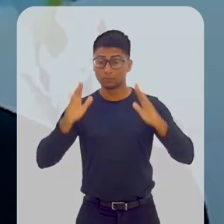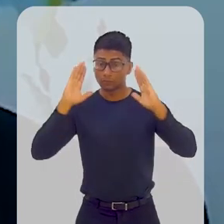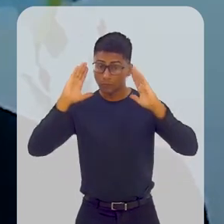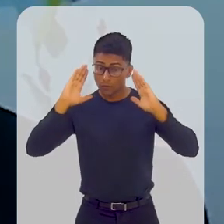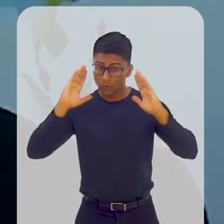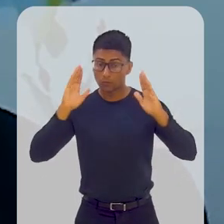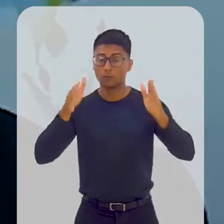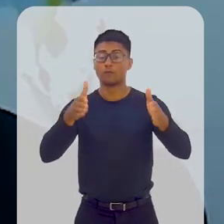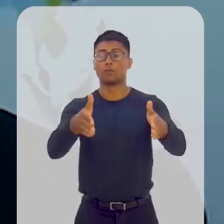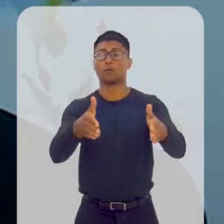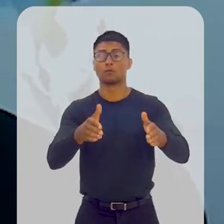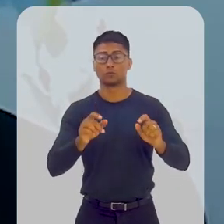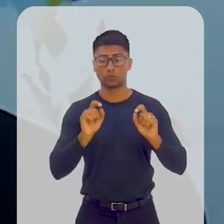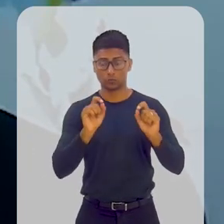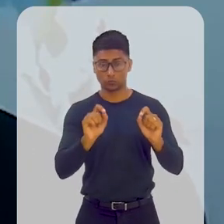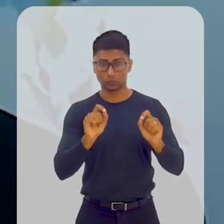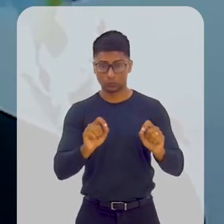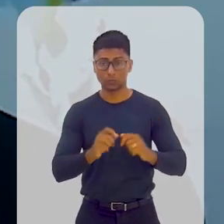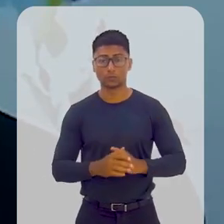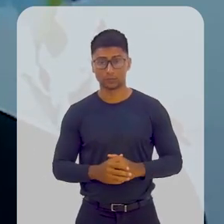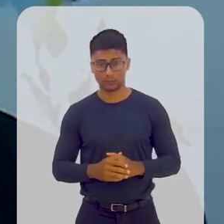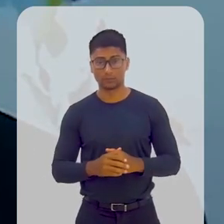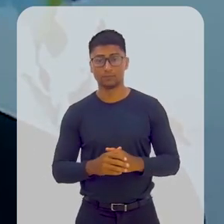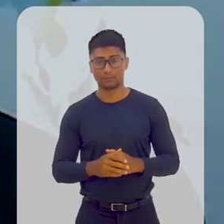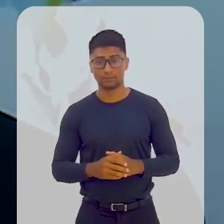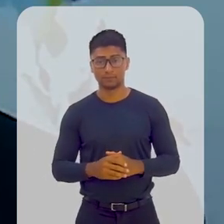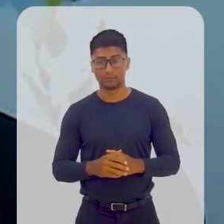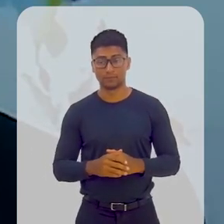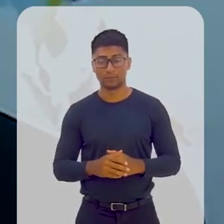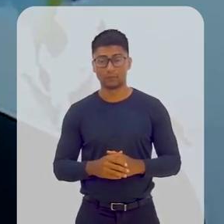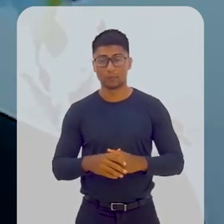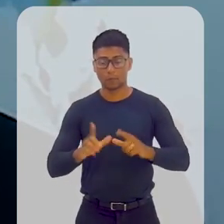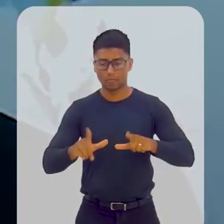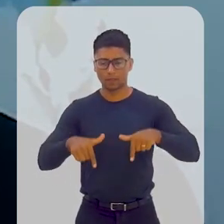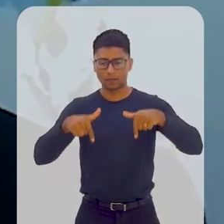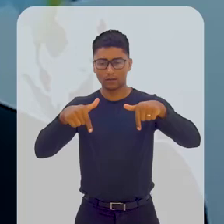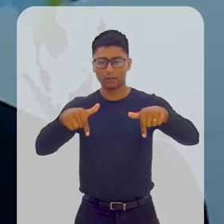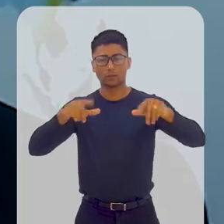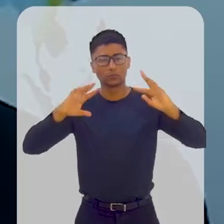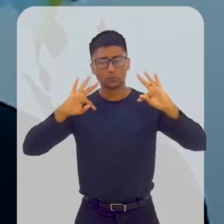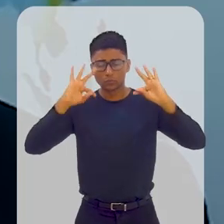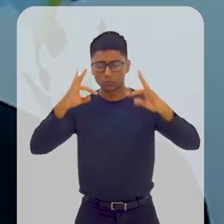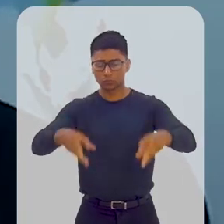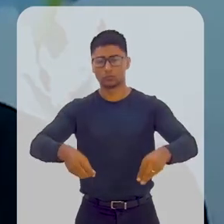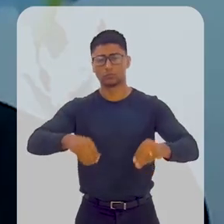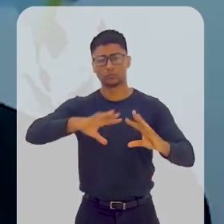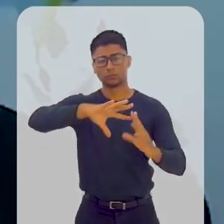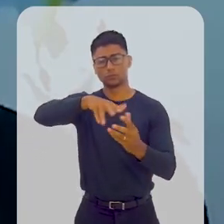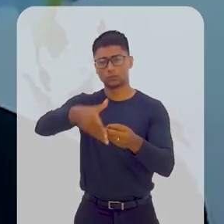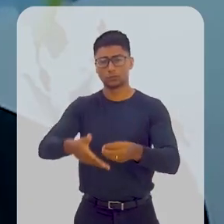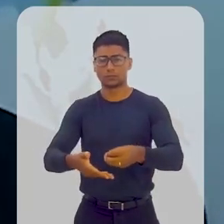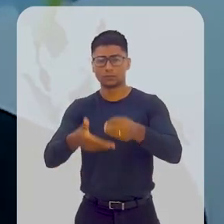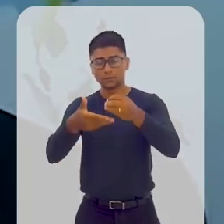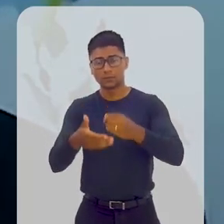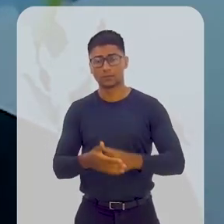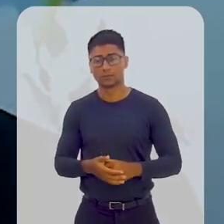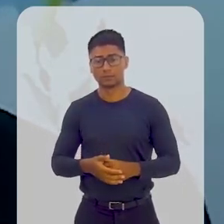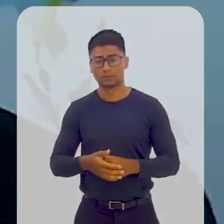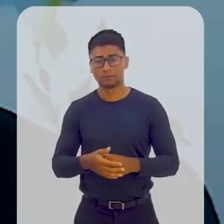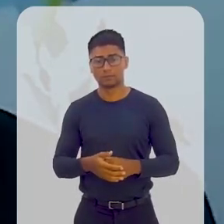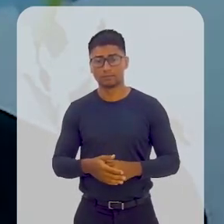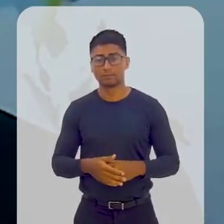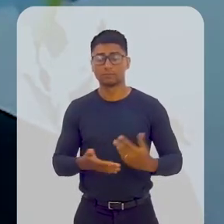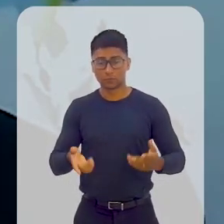como base propulsora e orientadora de todas as suas ações e atividades na sustentabilidade, o que nos